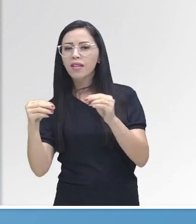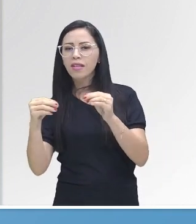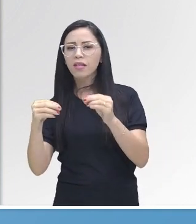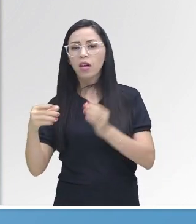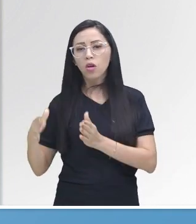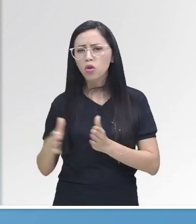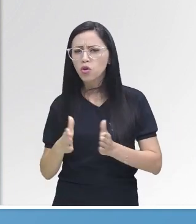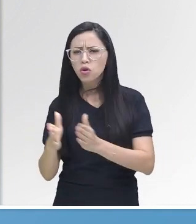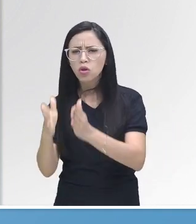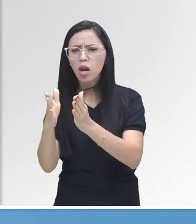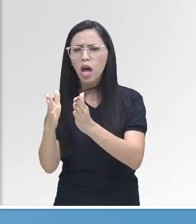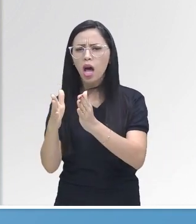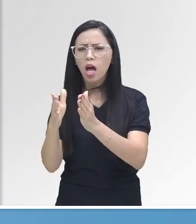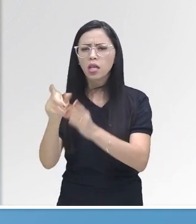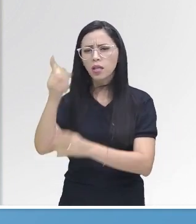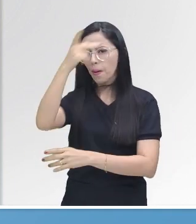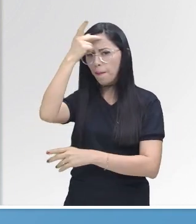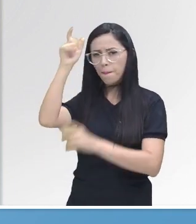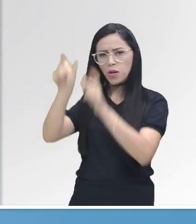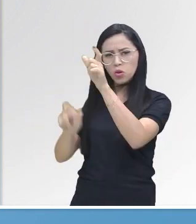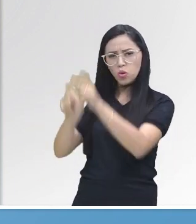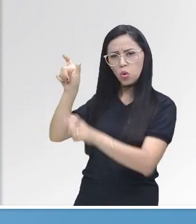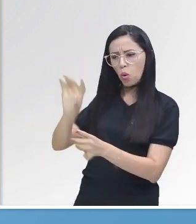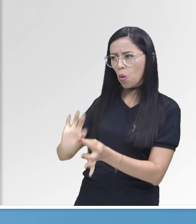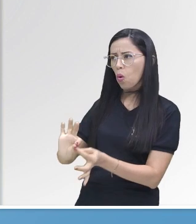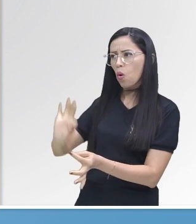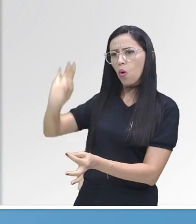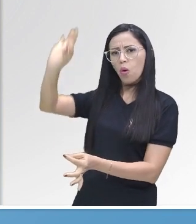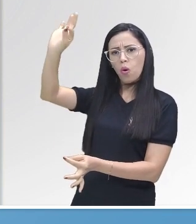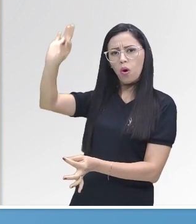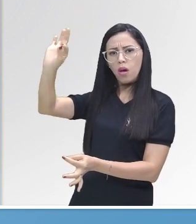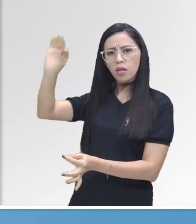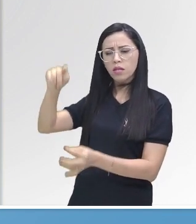de muitas outras coisas.